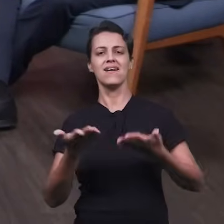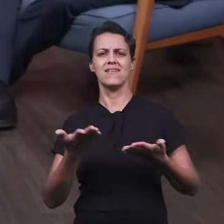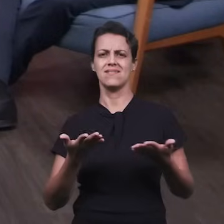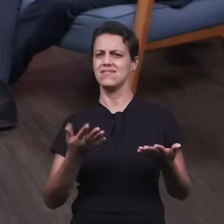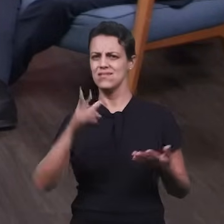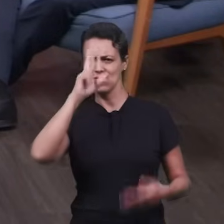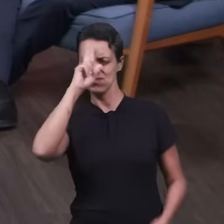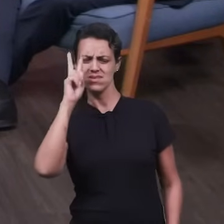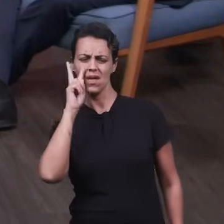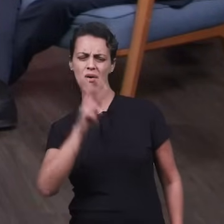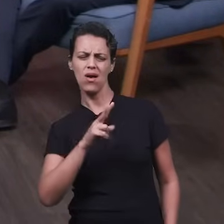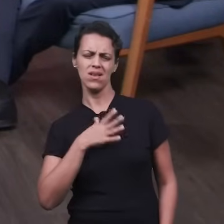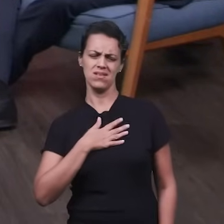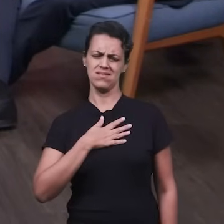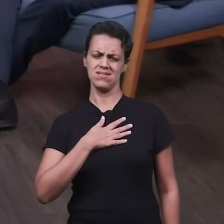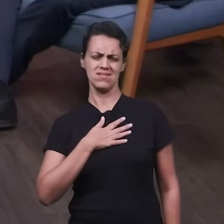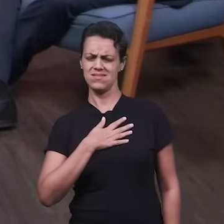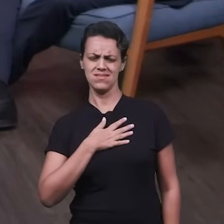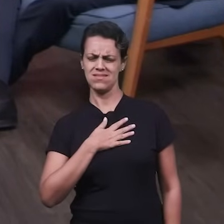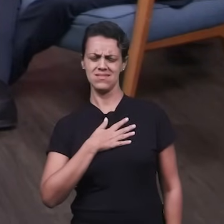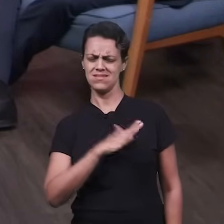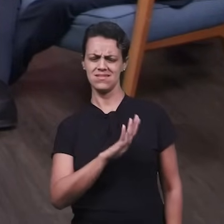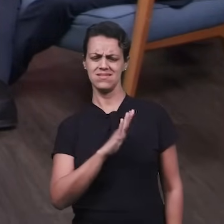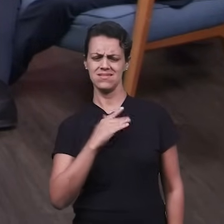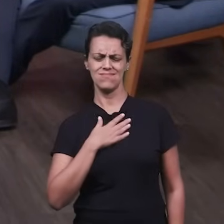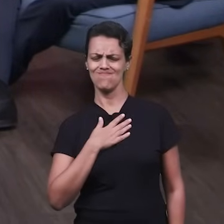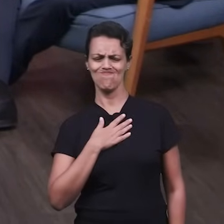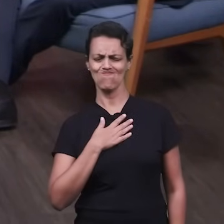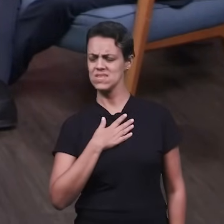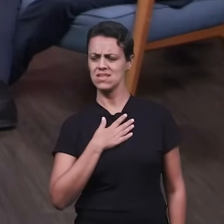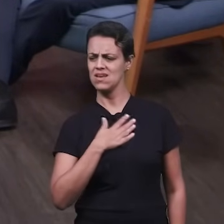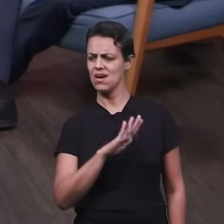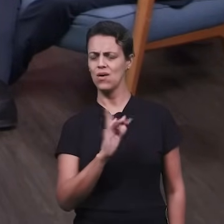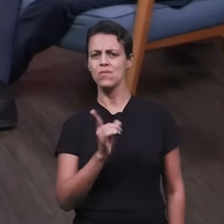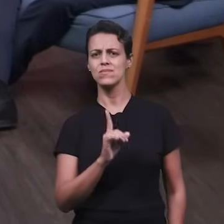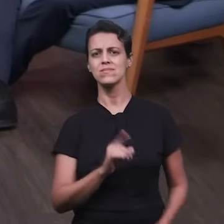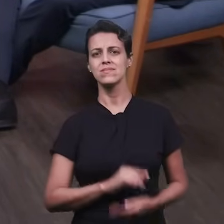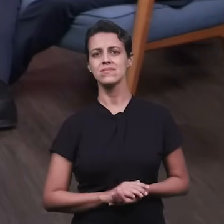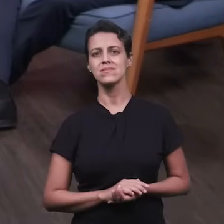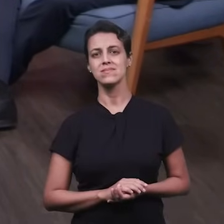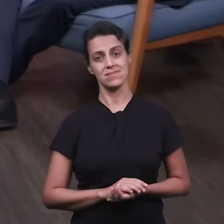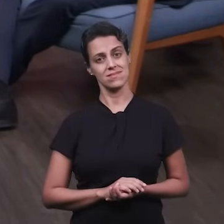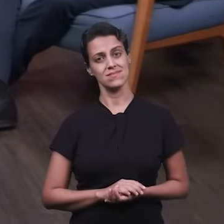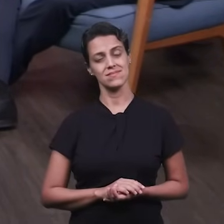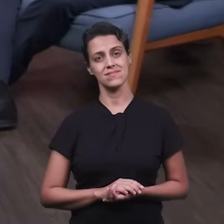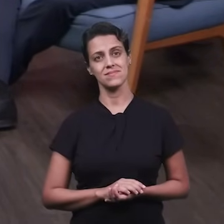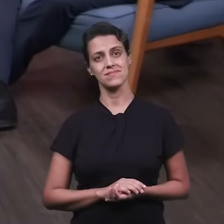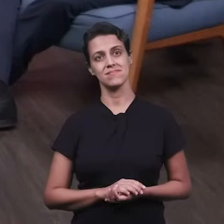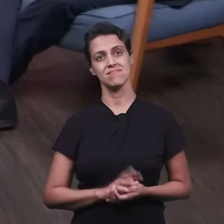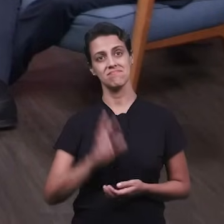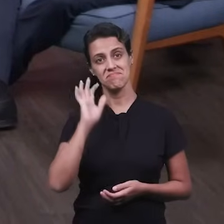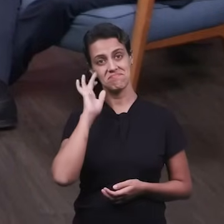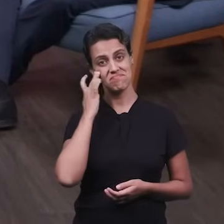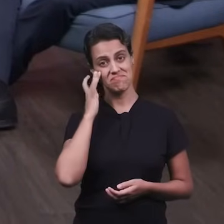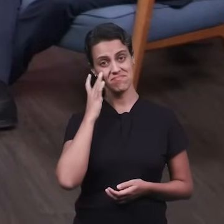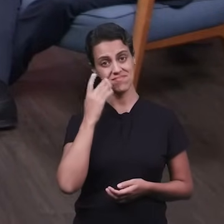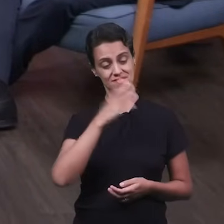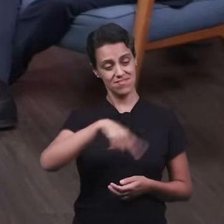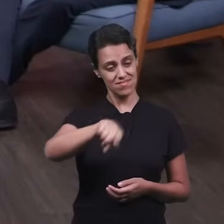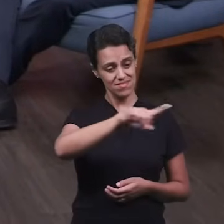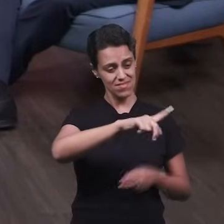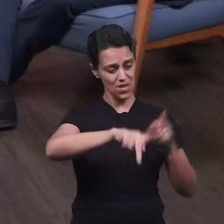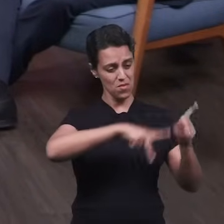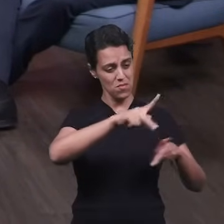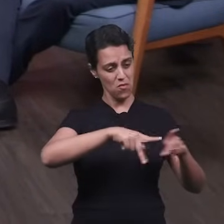O Senhor não está satisfeito com a festa, que às vezes nós vemos muitas coisas pessoas fazendo, pensando que está agradando ao Senhor, mas está agradando Ele mesmo. Né? Ele acha que quando Ele